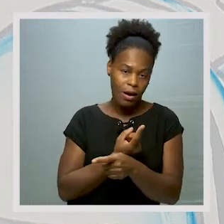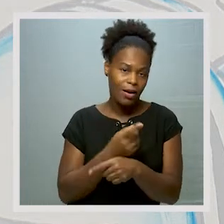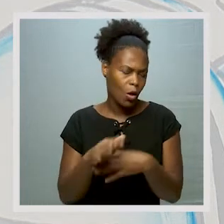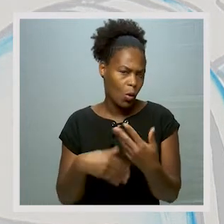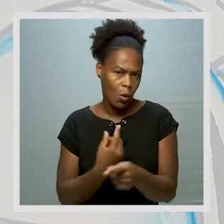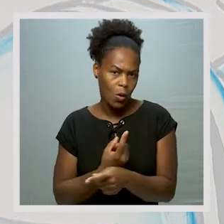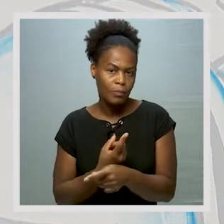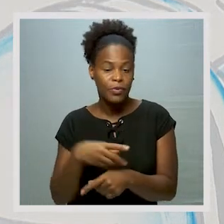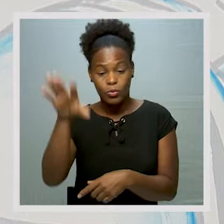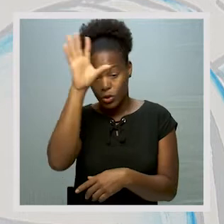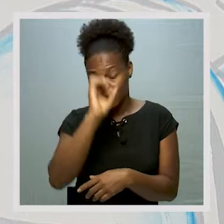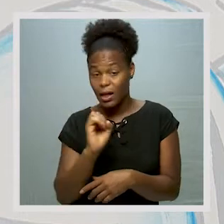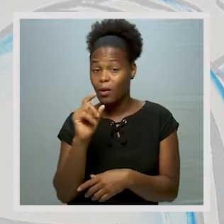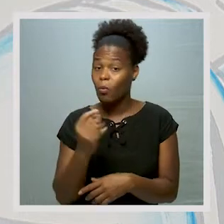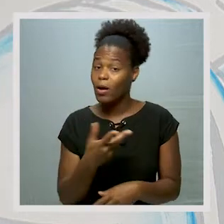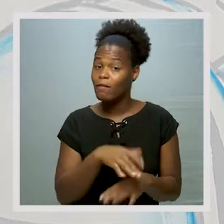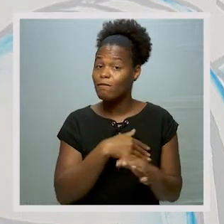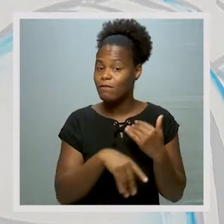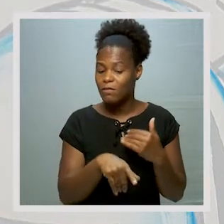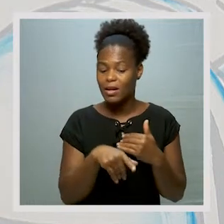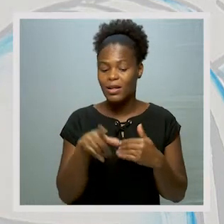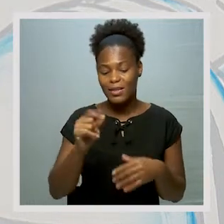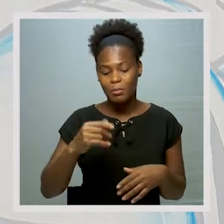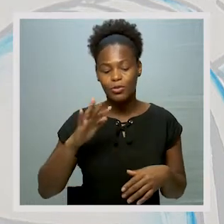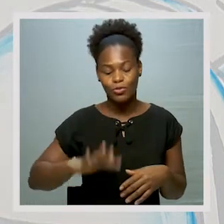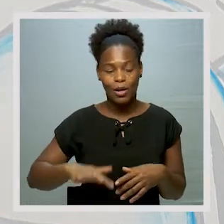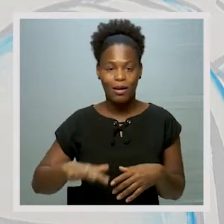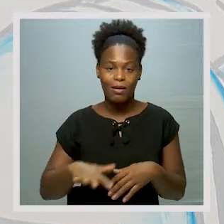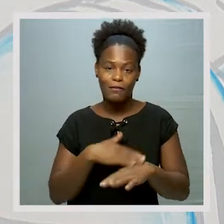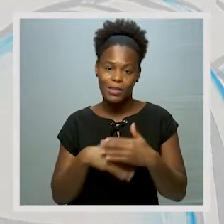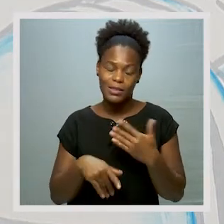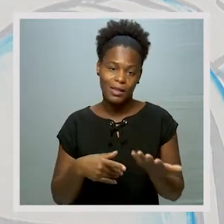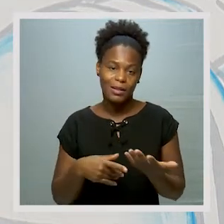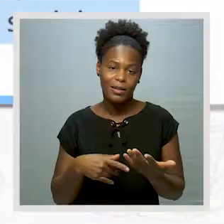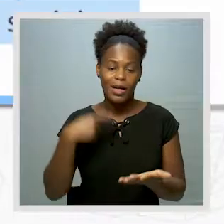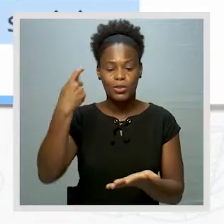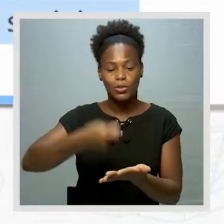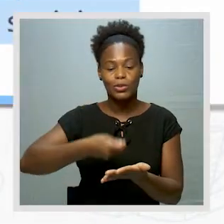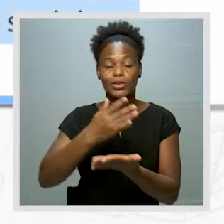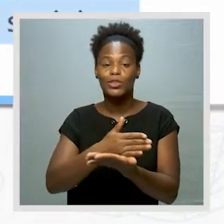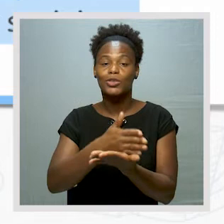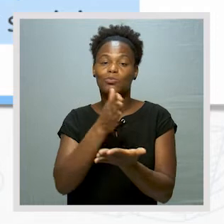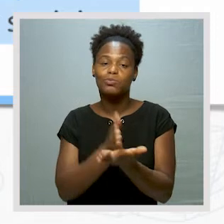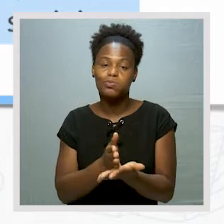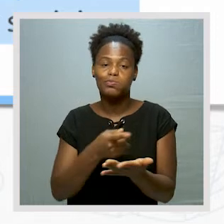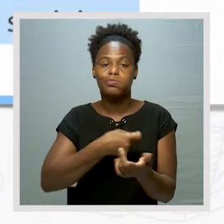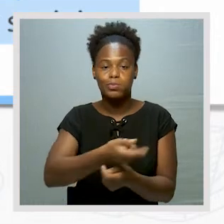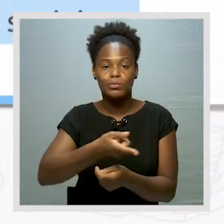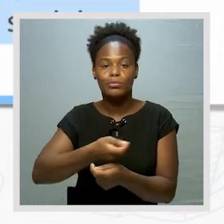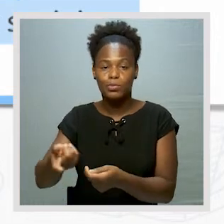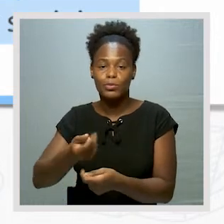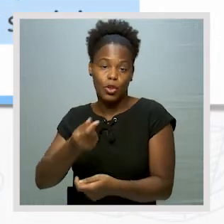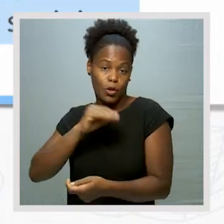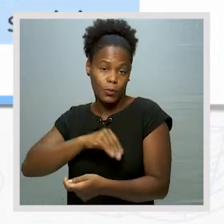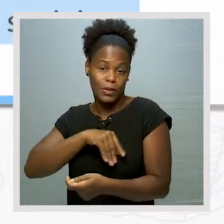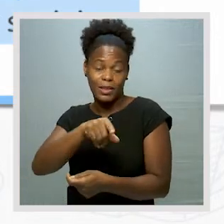etc. O Estado, ao fazer isso, está a redistribuir o rendimento a